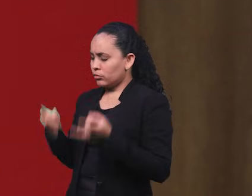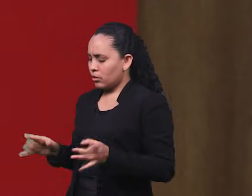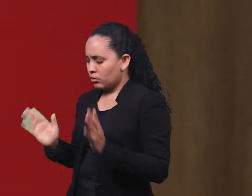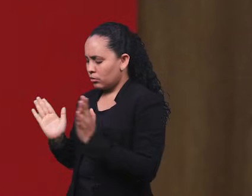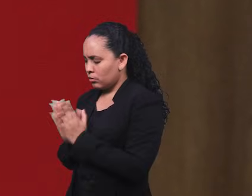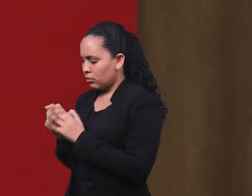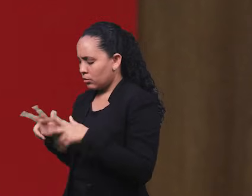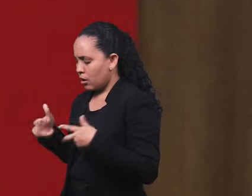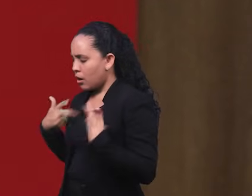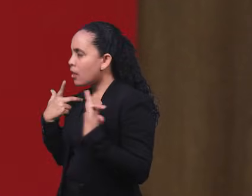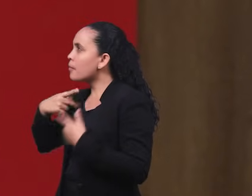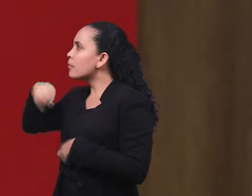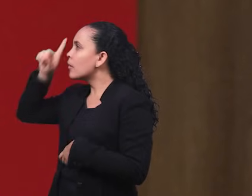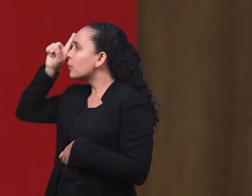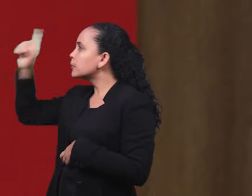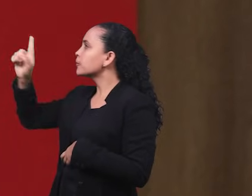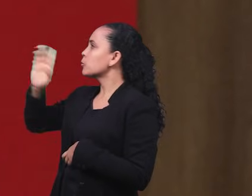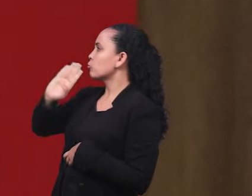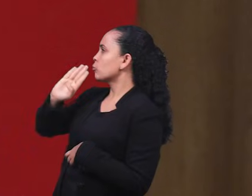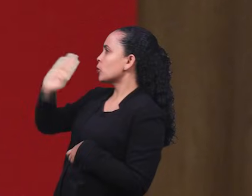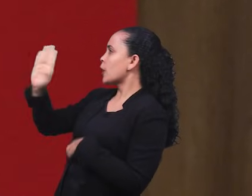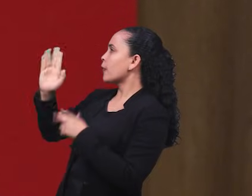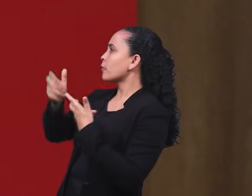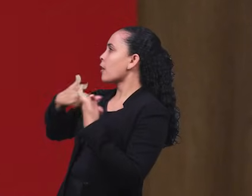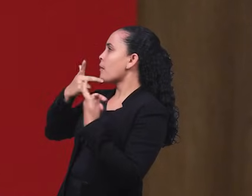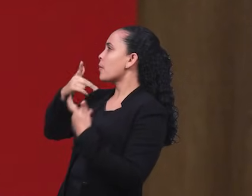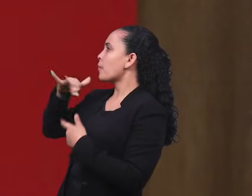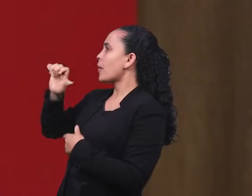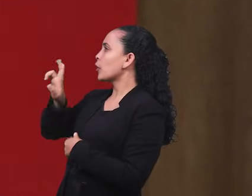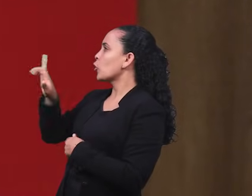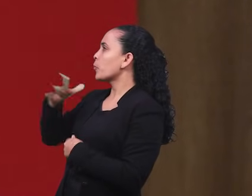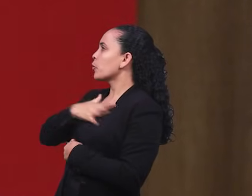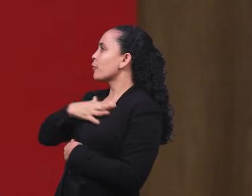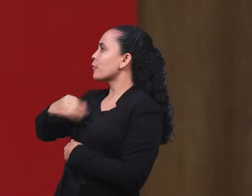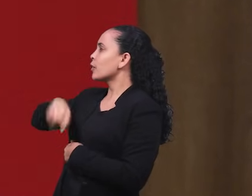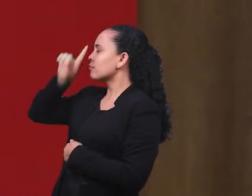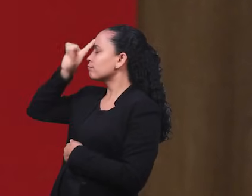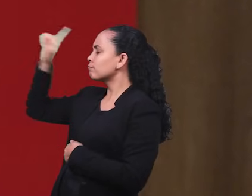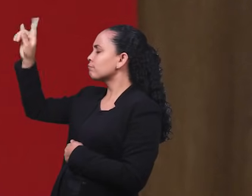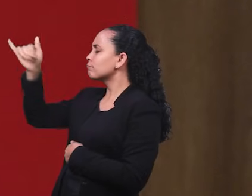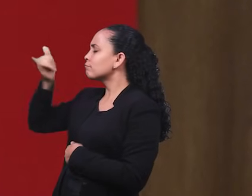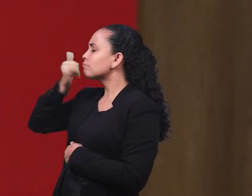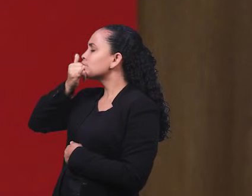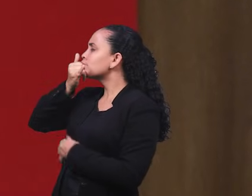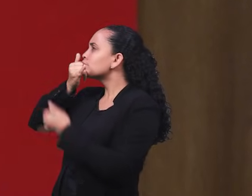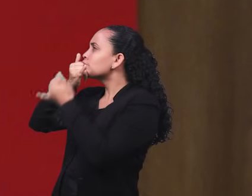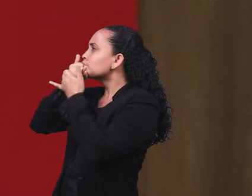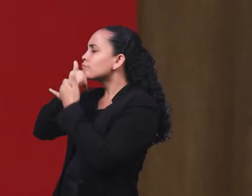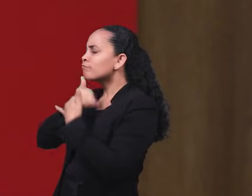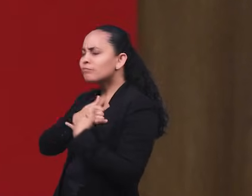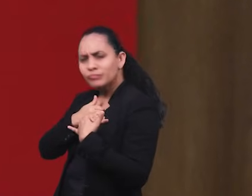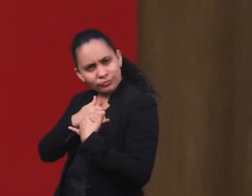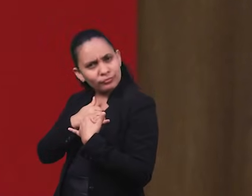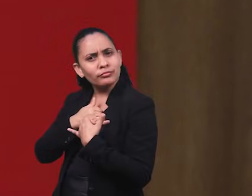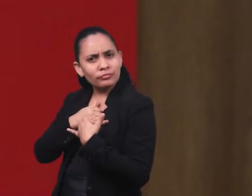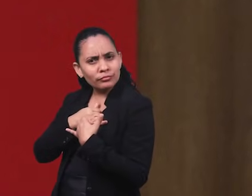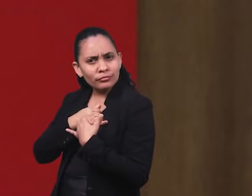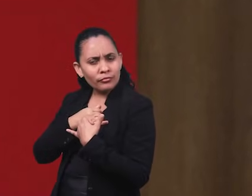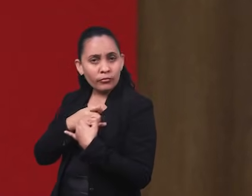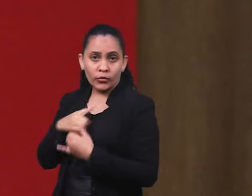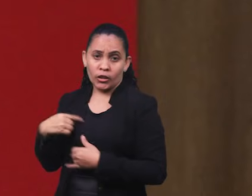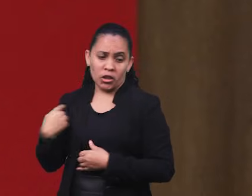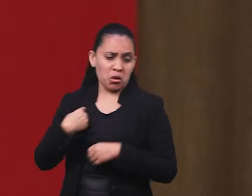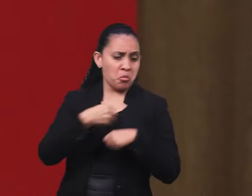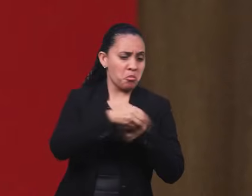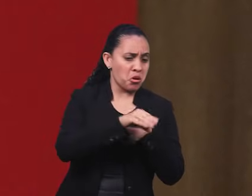clamamos ao Senhor, direto ao Pai em nome do Filho, e recebemos o perdão do pecado. Nós não